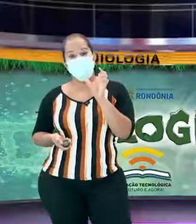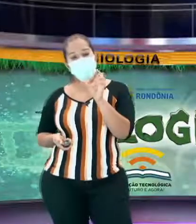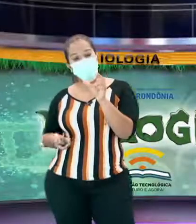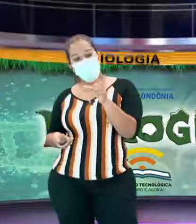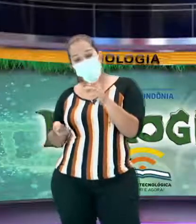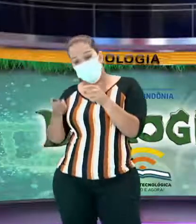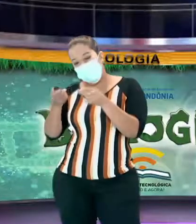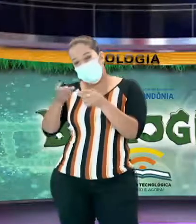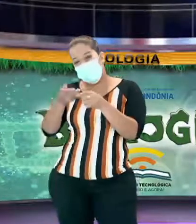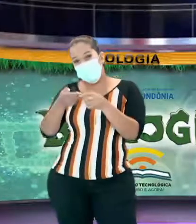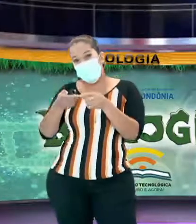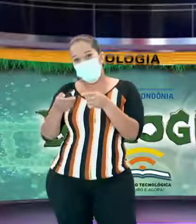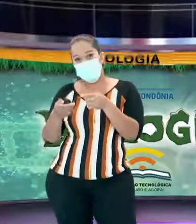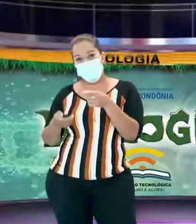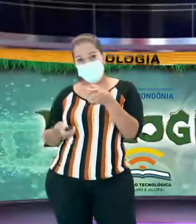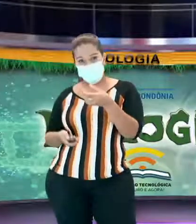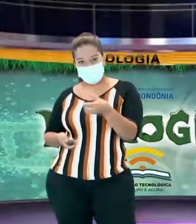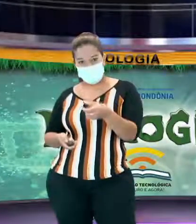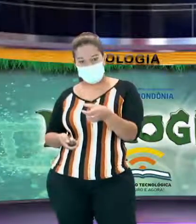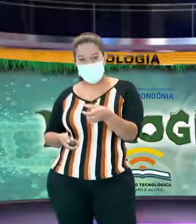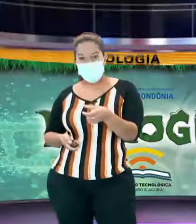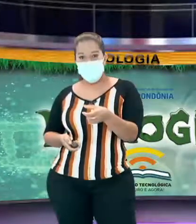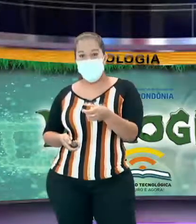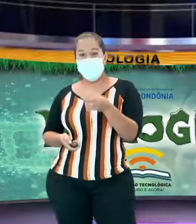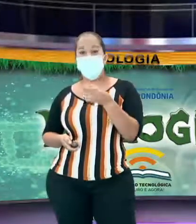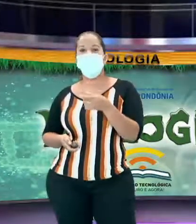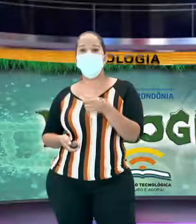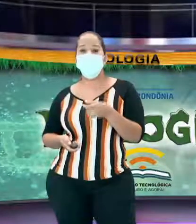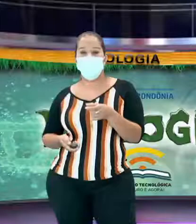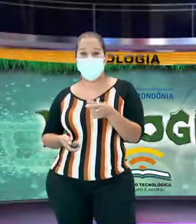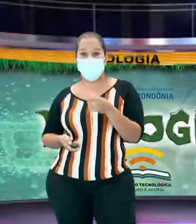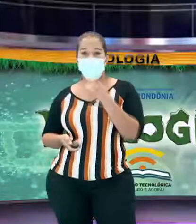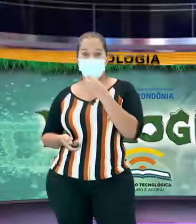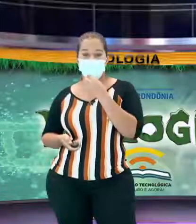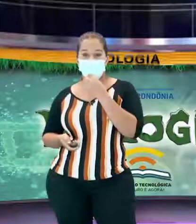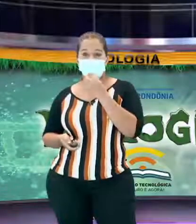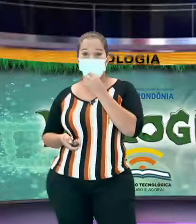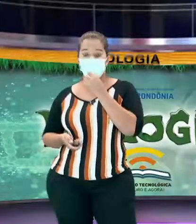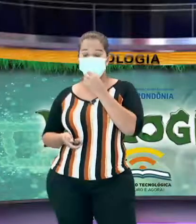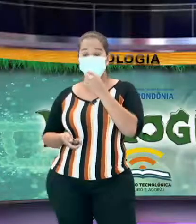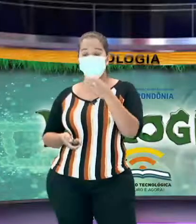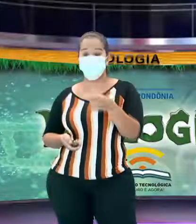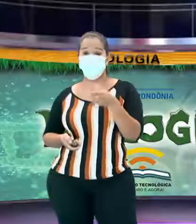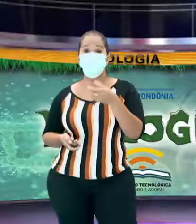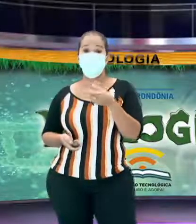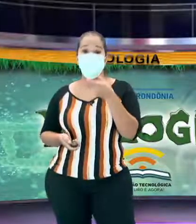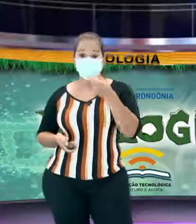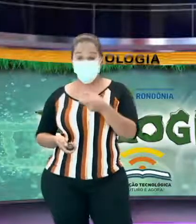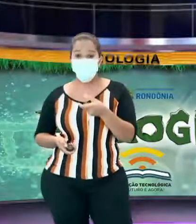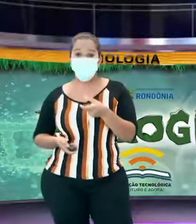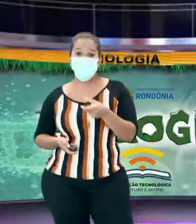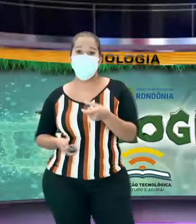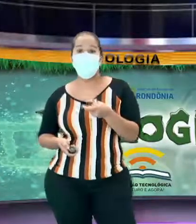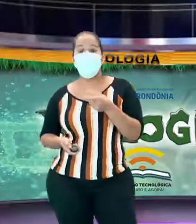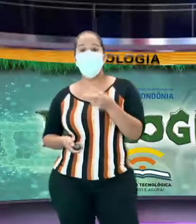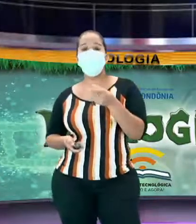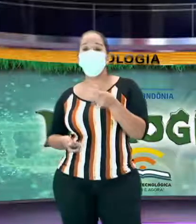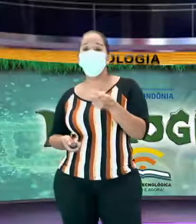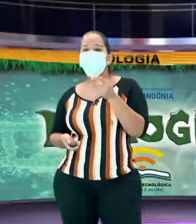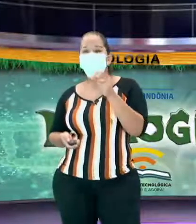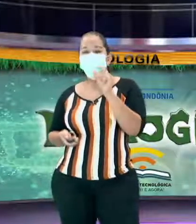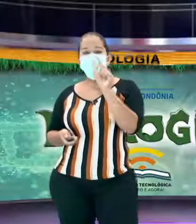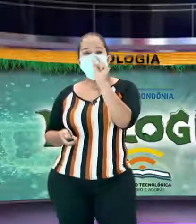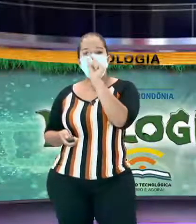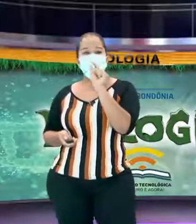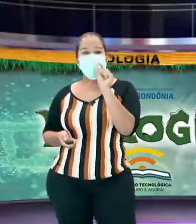dele, ele colocou esse pedacinho de cortiça, tá? E ao observar nesse microscópio monocular, ele